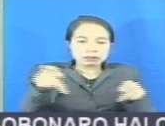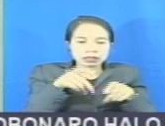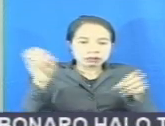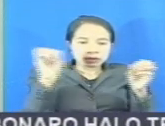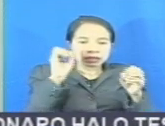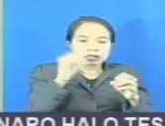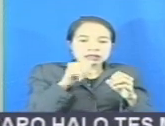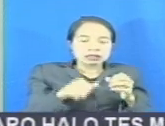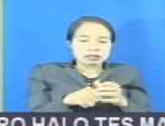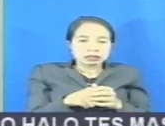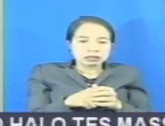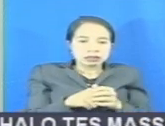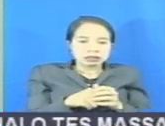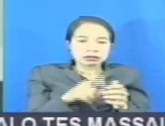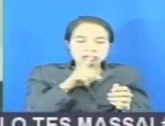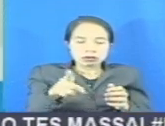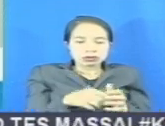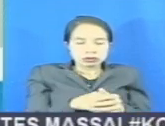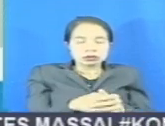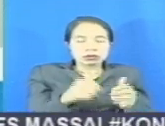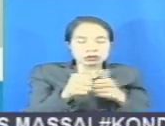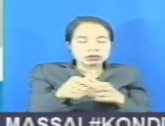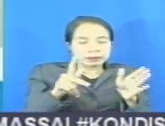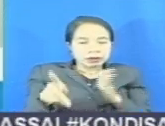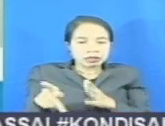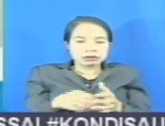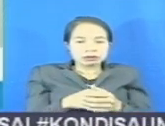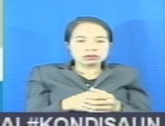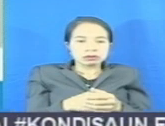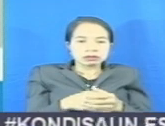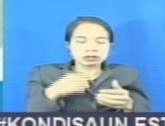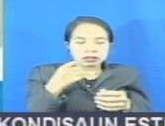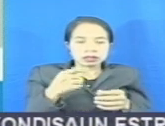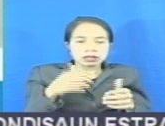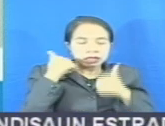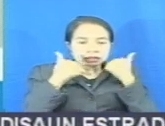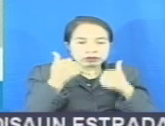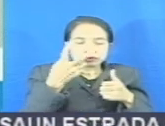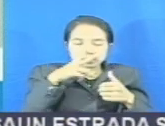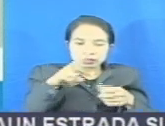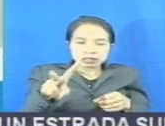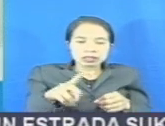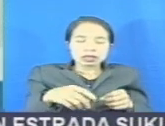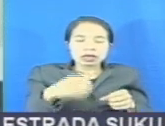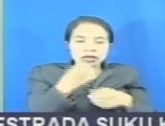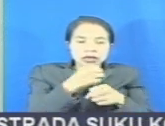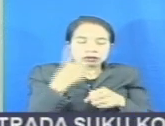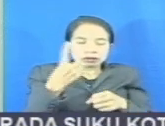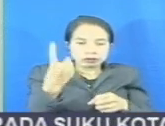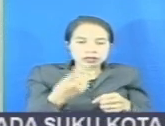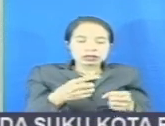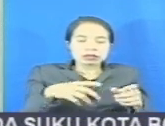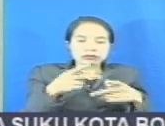que parte de Comando Penitelico, nini orençam claro, né? Tu iria, para não passar orençam claro, para atirar checkpoint e tahar na fatin, e a ponto entrar